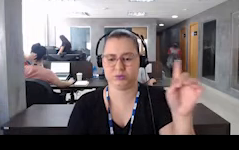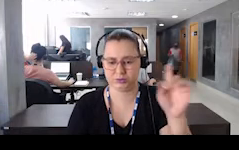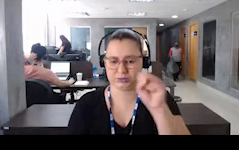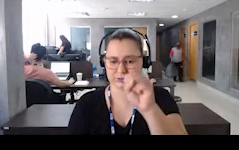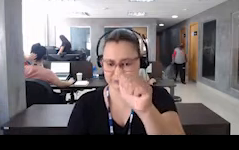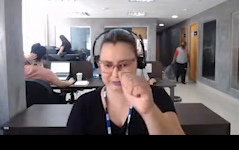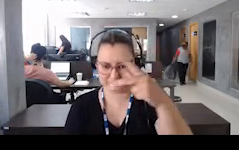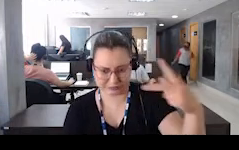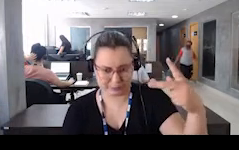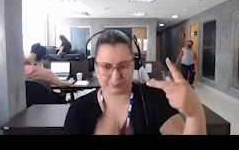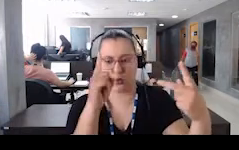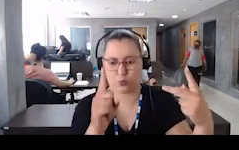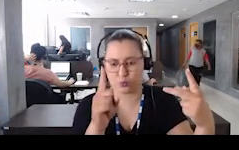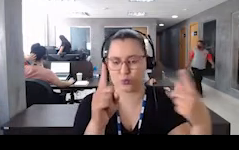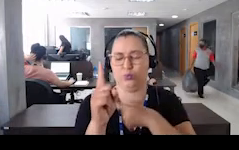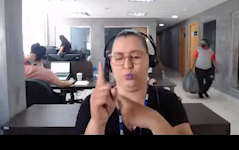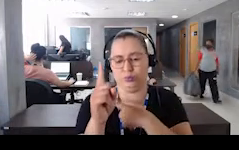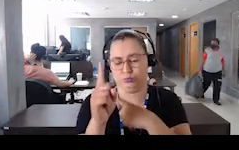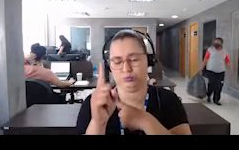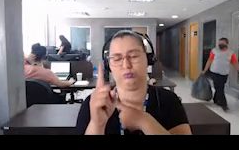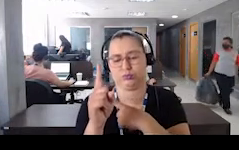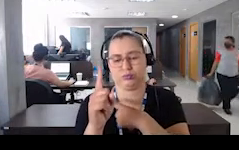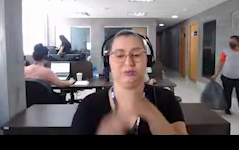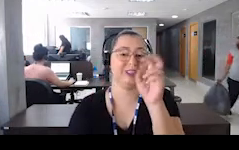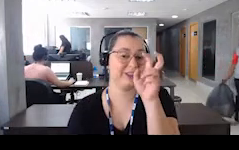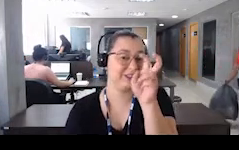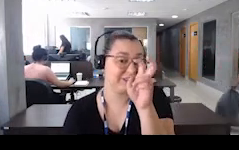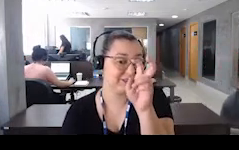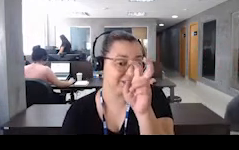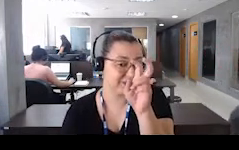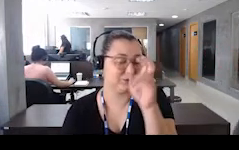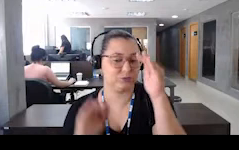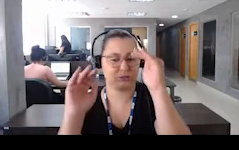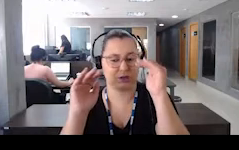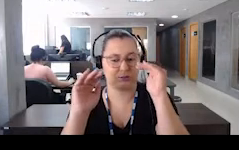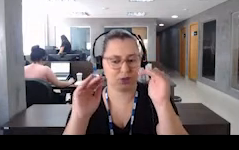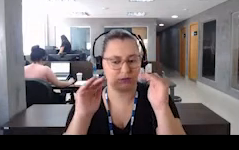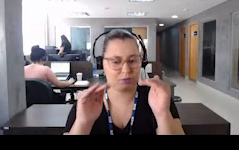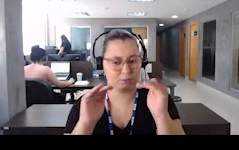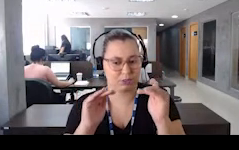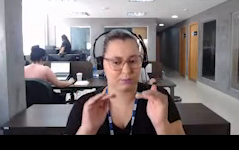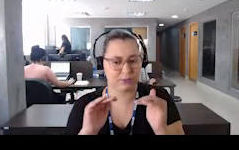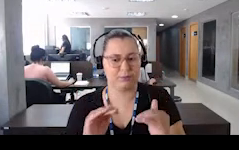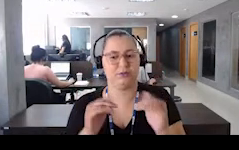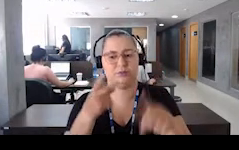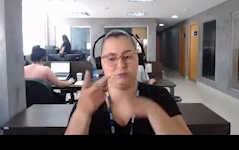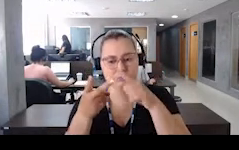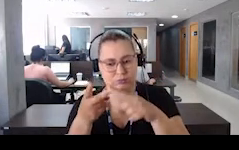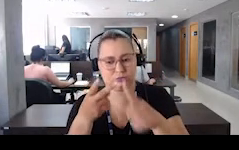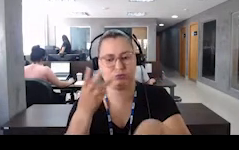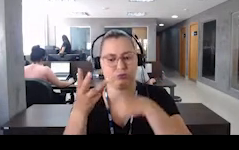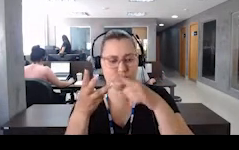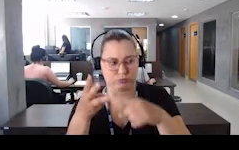Então, aqui, ó, na SAP 1, a gente tem 5 etapas, né? Então, a gente já fez a etapa 1, a